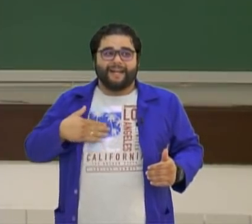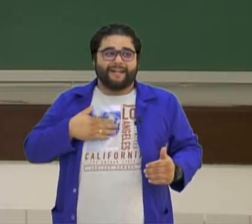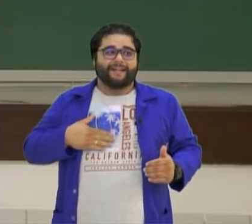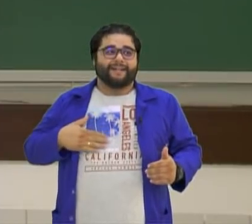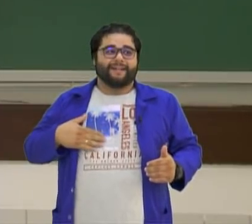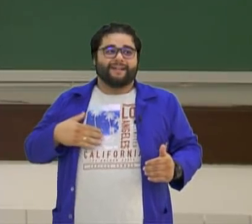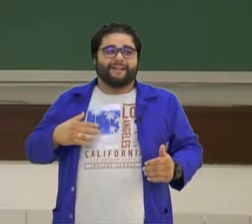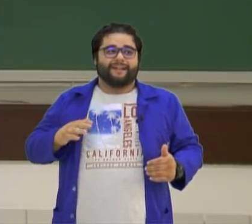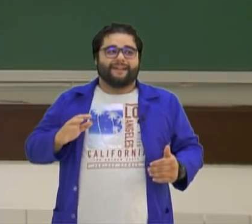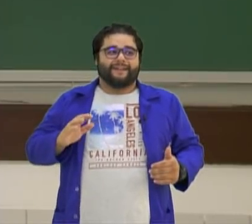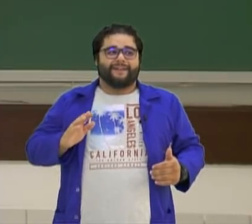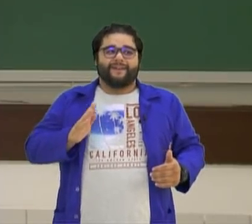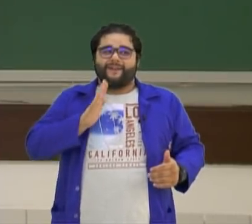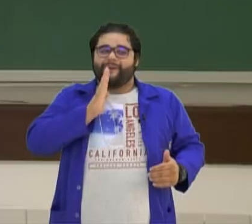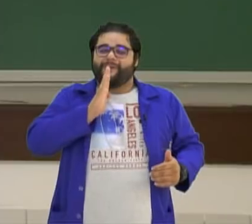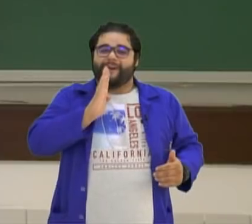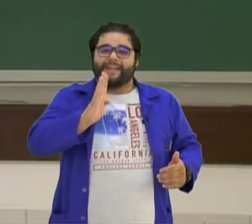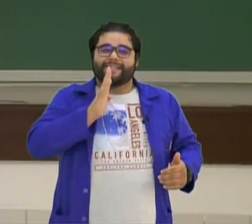Prazer